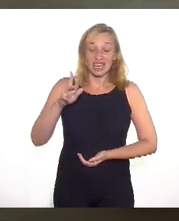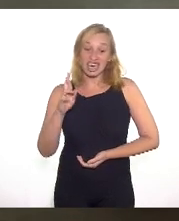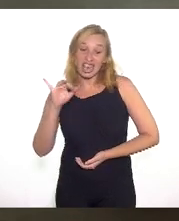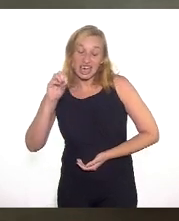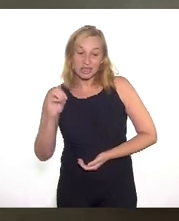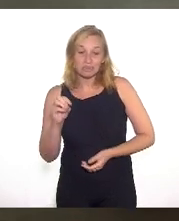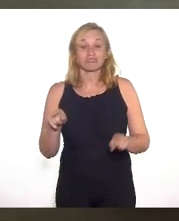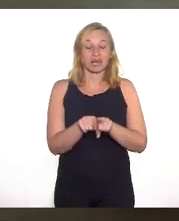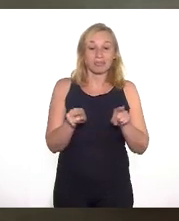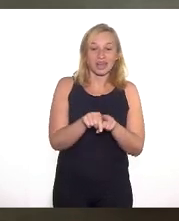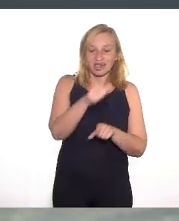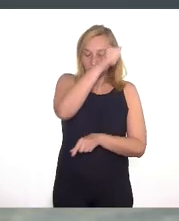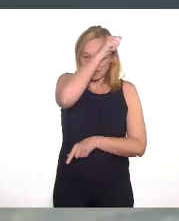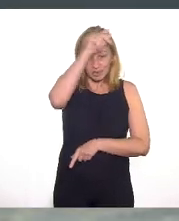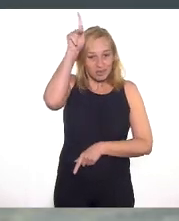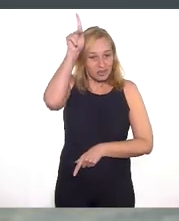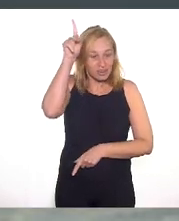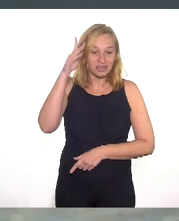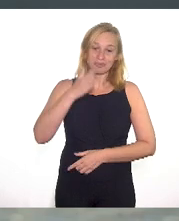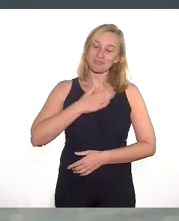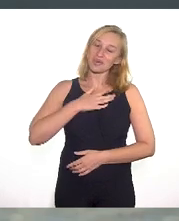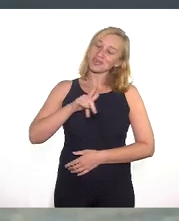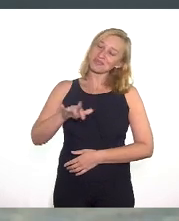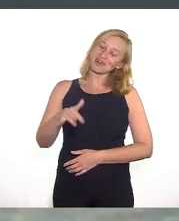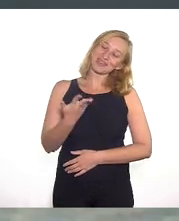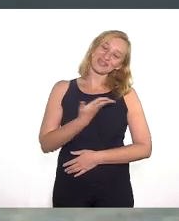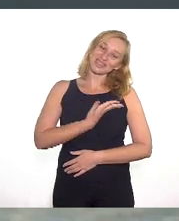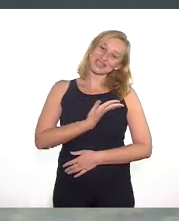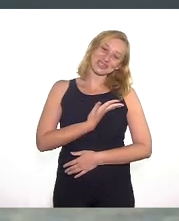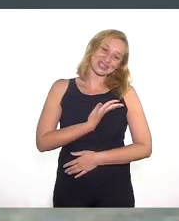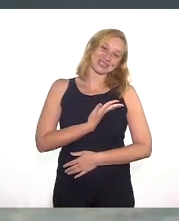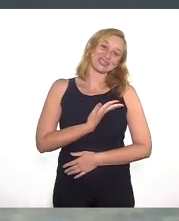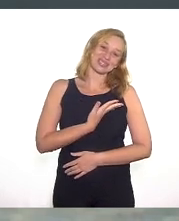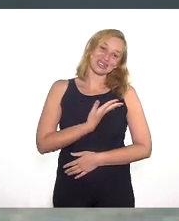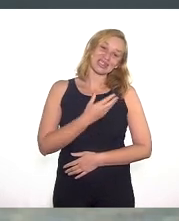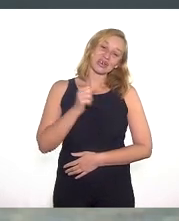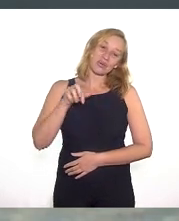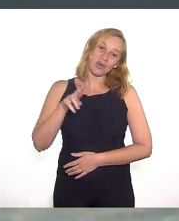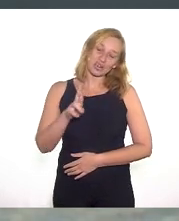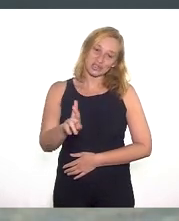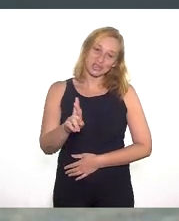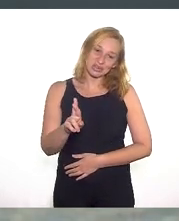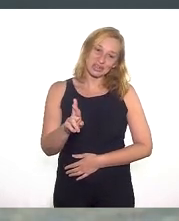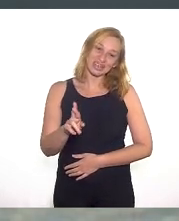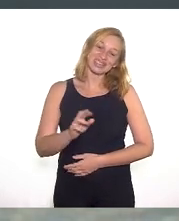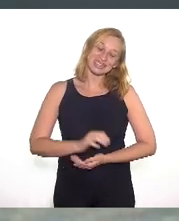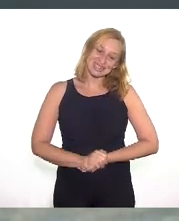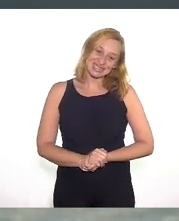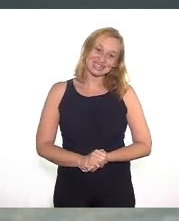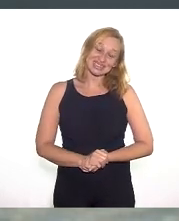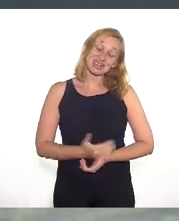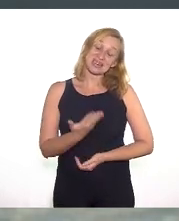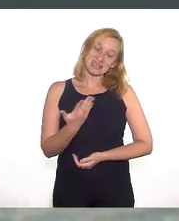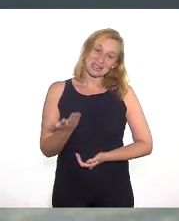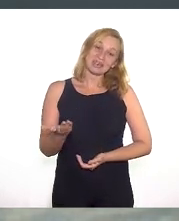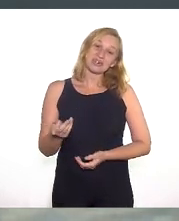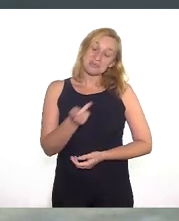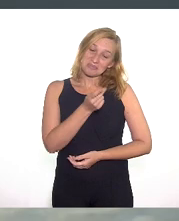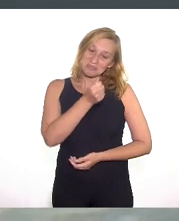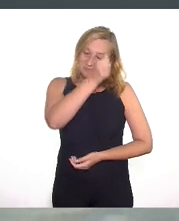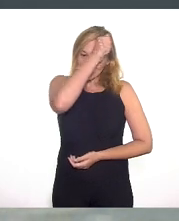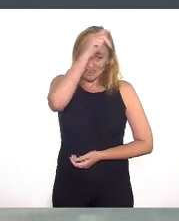os prefeitos, meu irmão, meu amigo Austin Reis, e saudar o